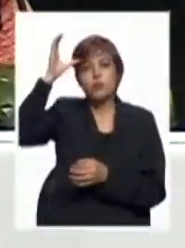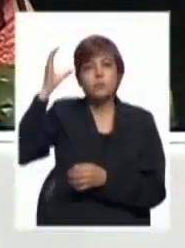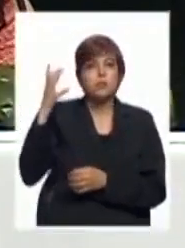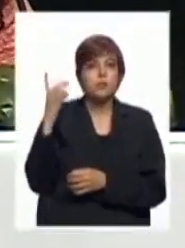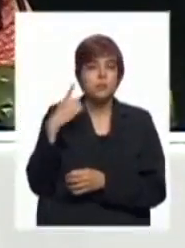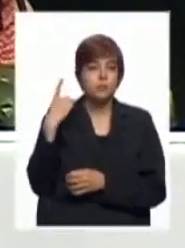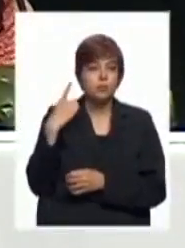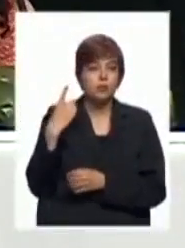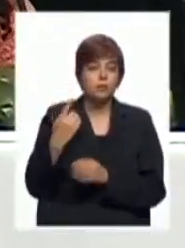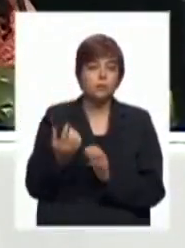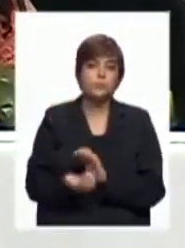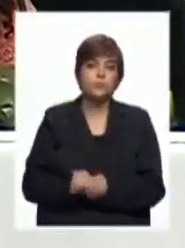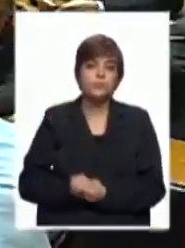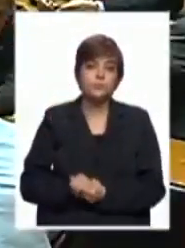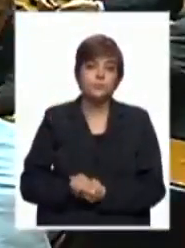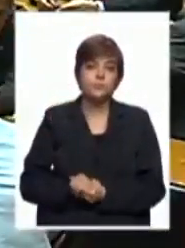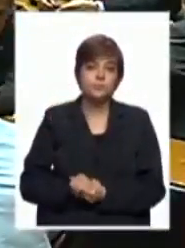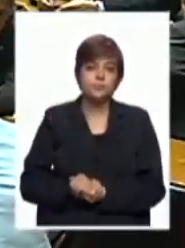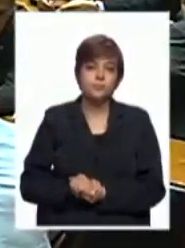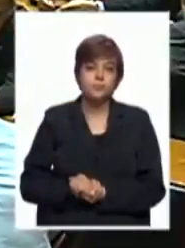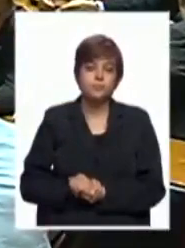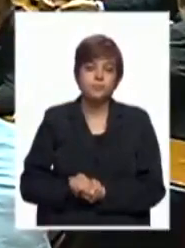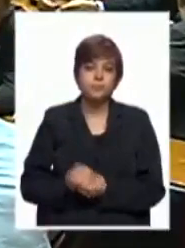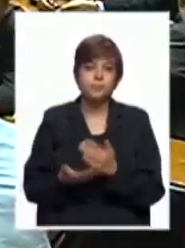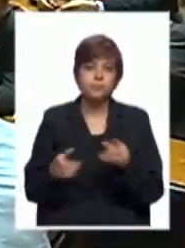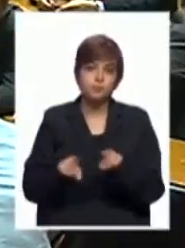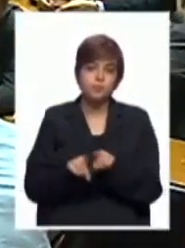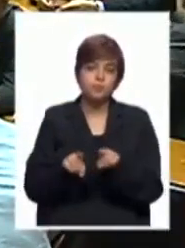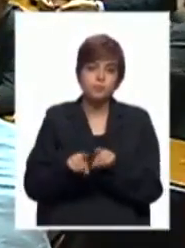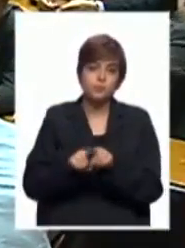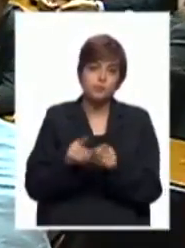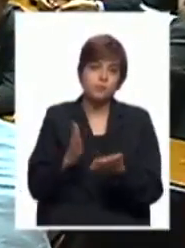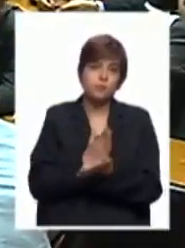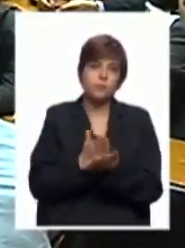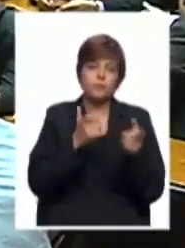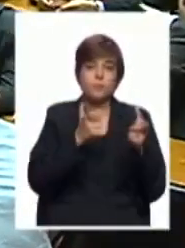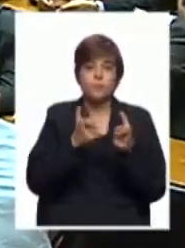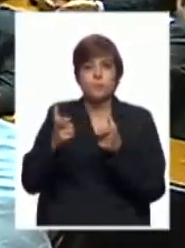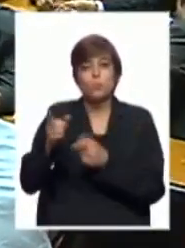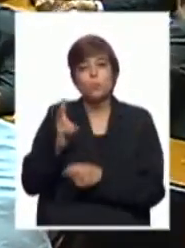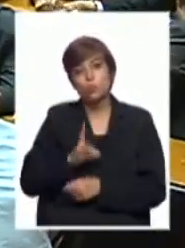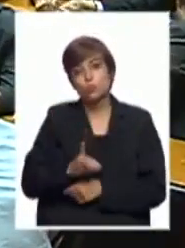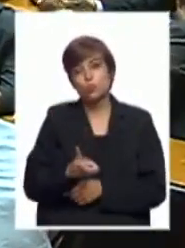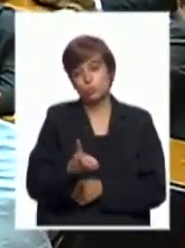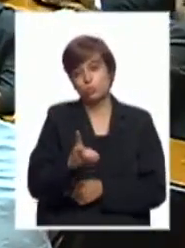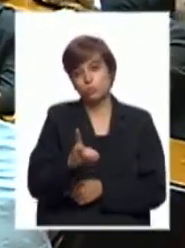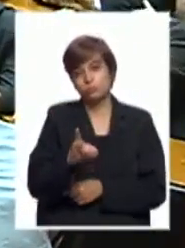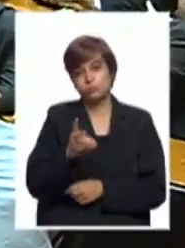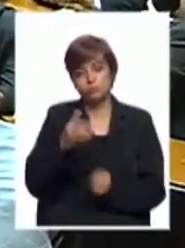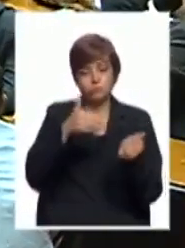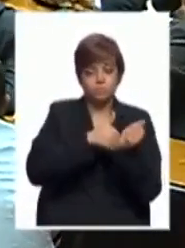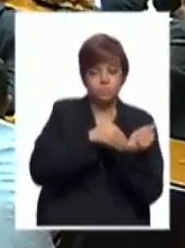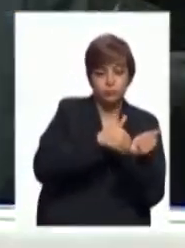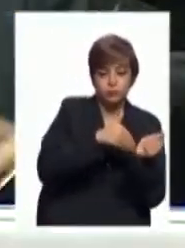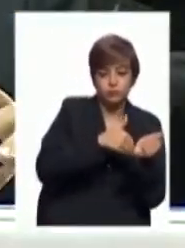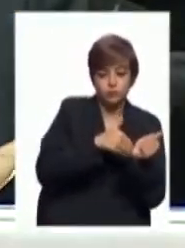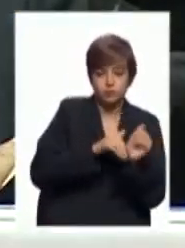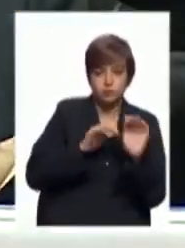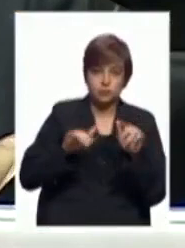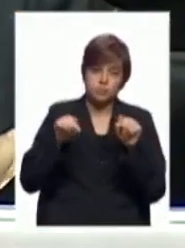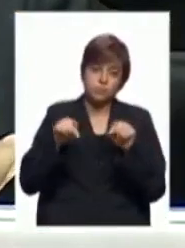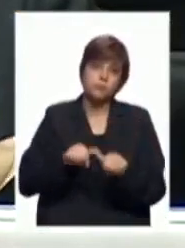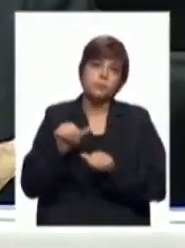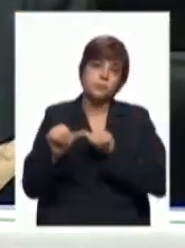às regras do Congresso Nacional, onde ainda permanece valendo a questão do voto secreto para a eleição das